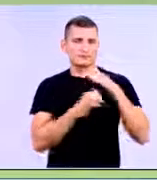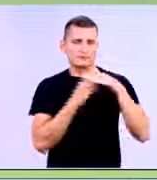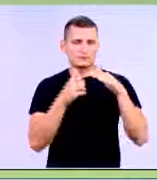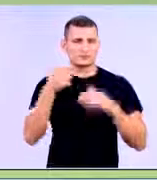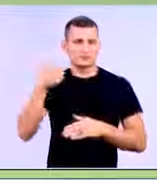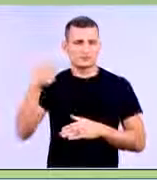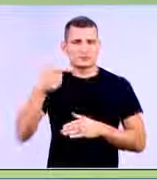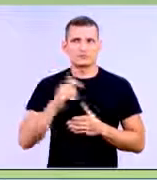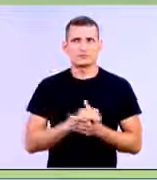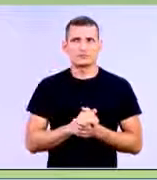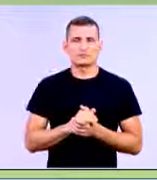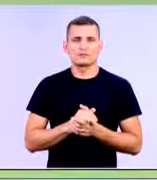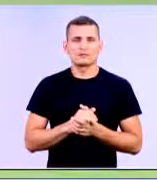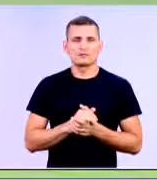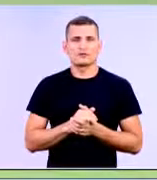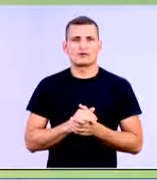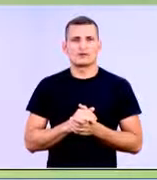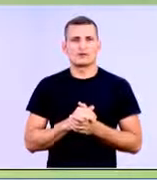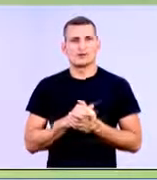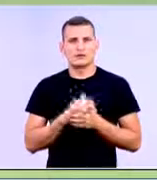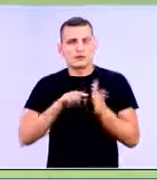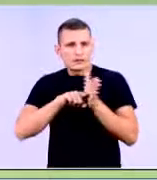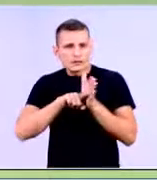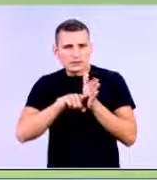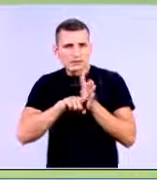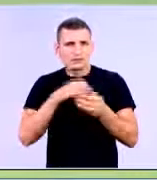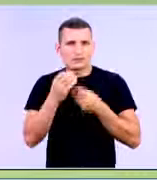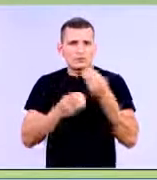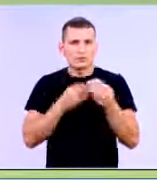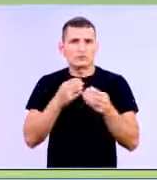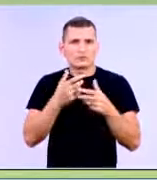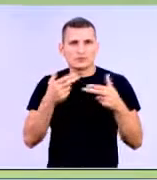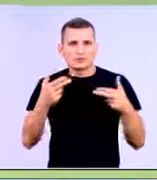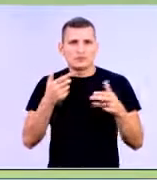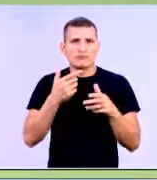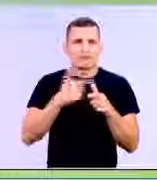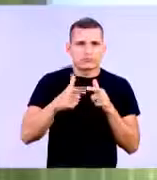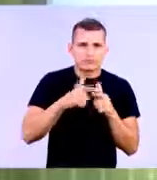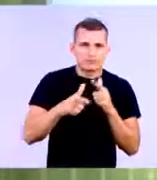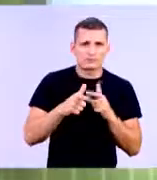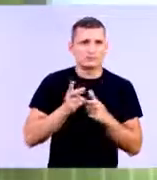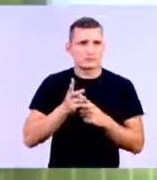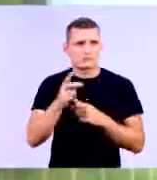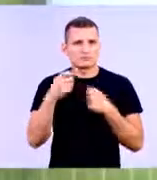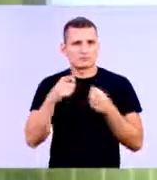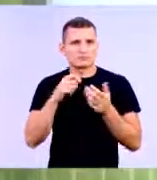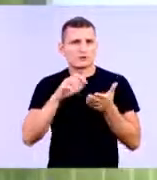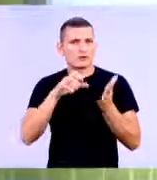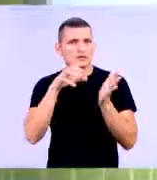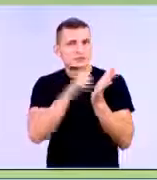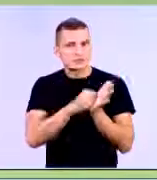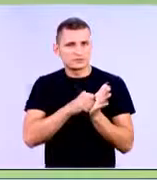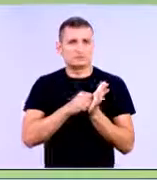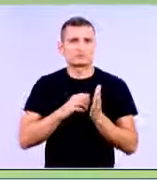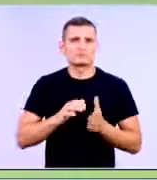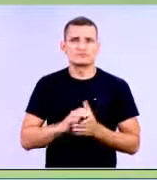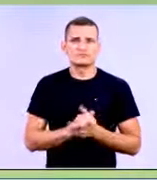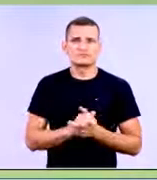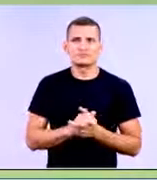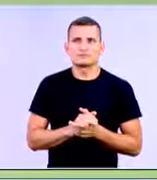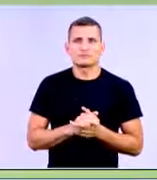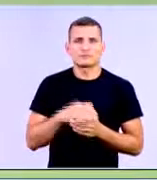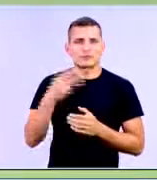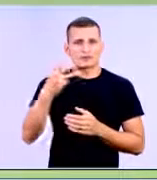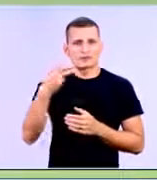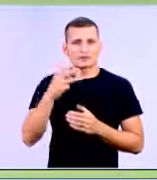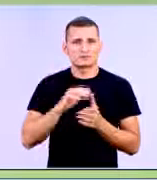Segundo, analisar o impacto dos incidentes. Lembra que a todo momento eu estou falando, é necessário registrar os incidentes. Terceiro,